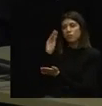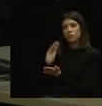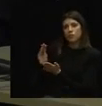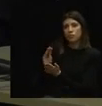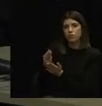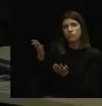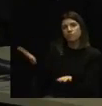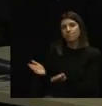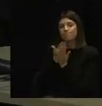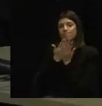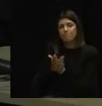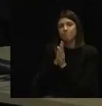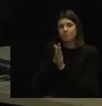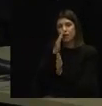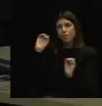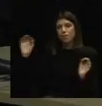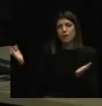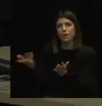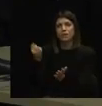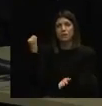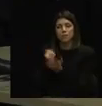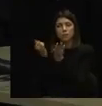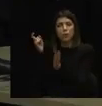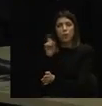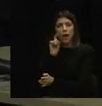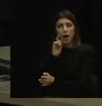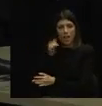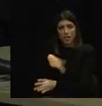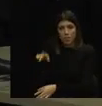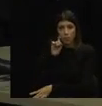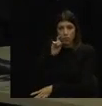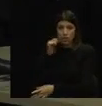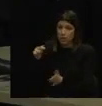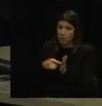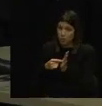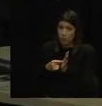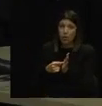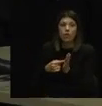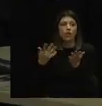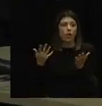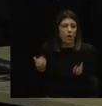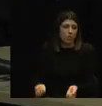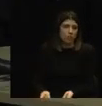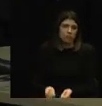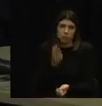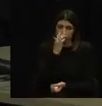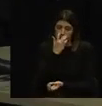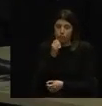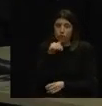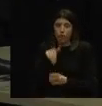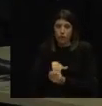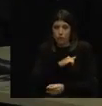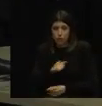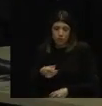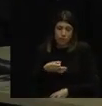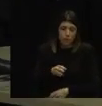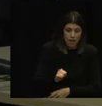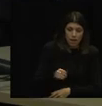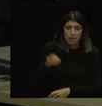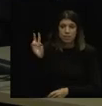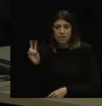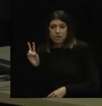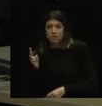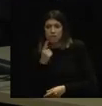Monsanto como área protegida de âmbito local. Curiosamente, esse ponto mereceu, desta vez, o voto contra do PS e do PSD